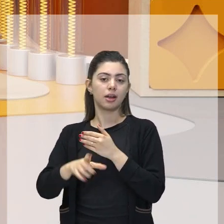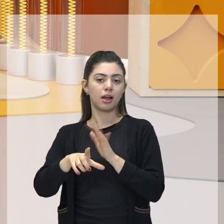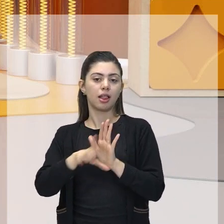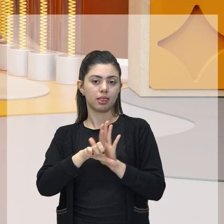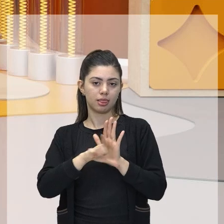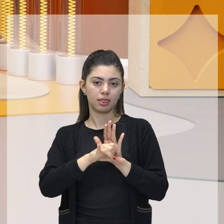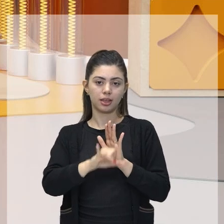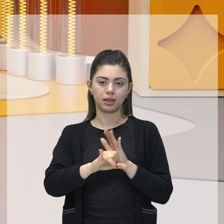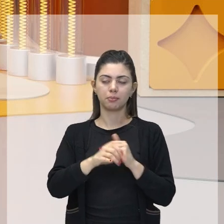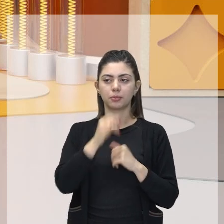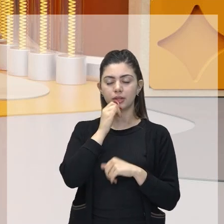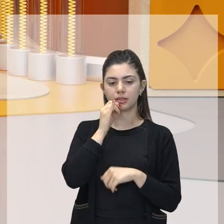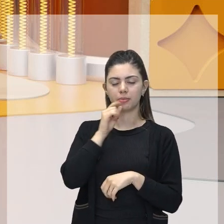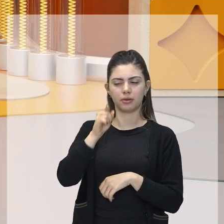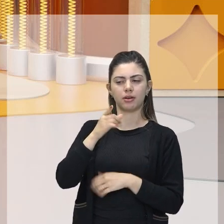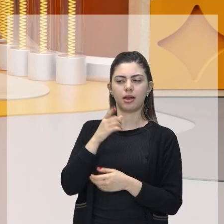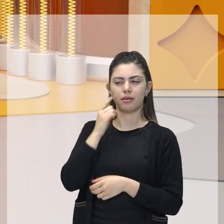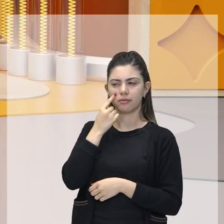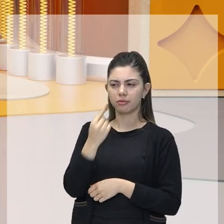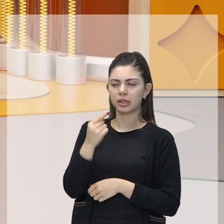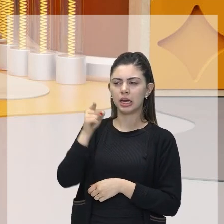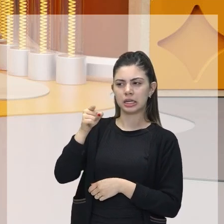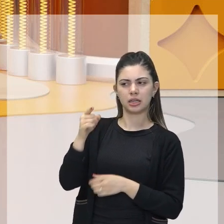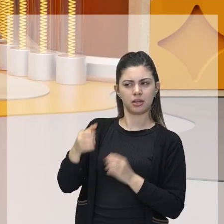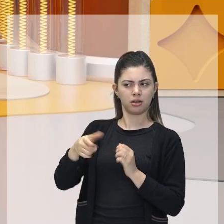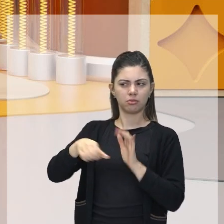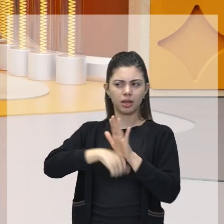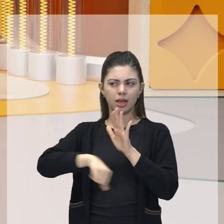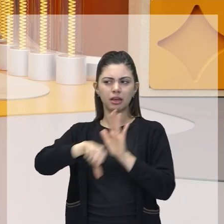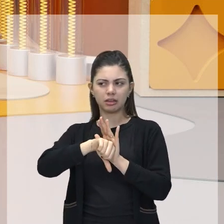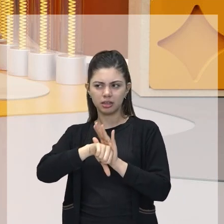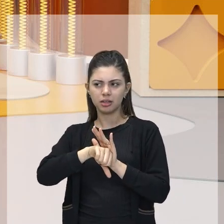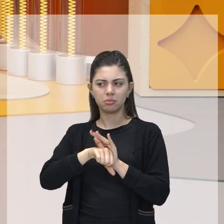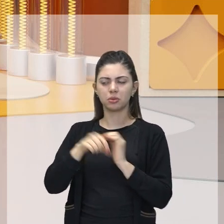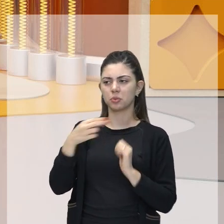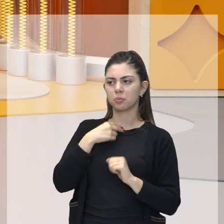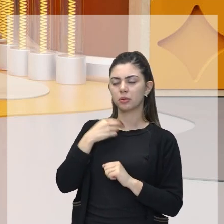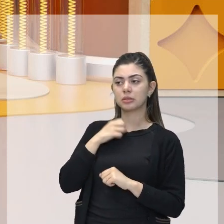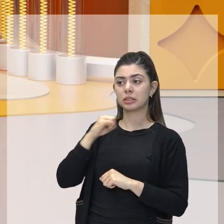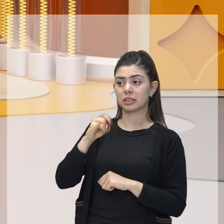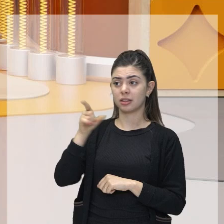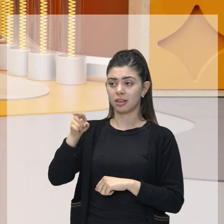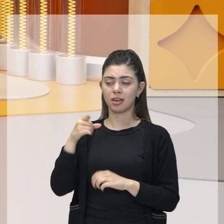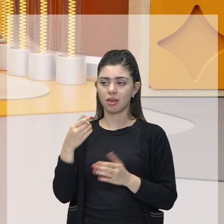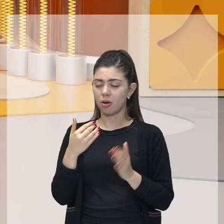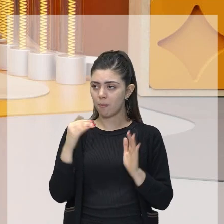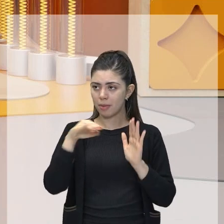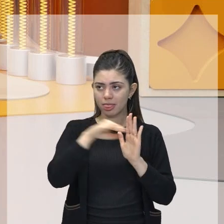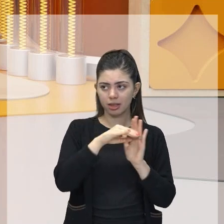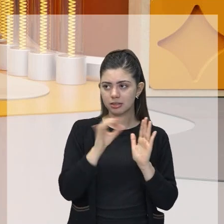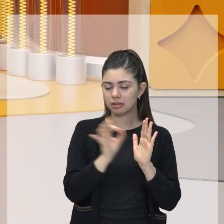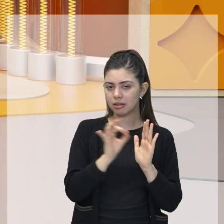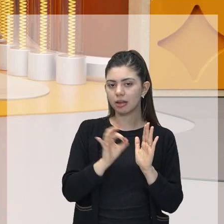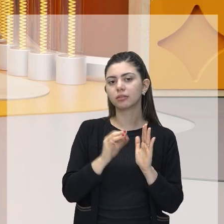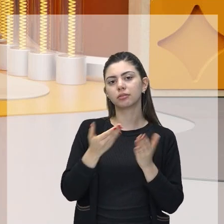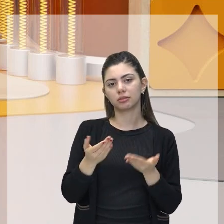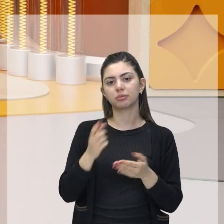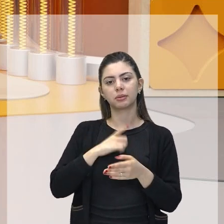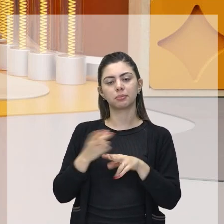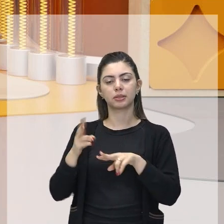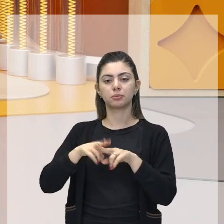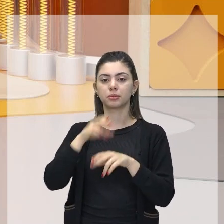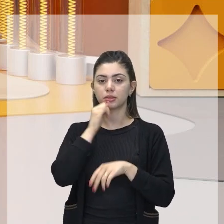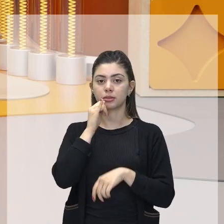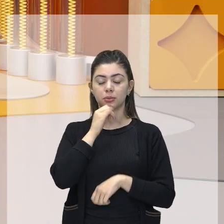não, isso aí é crime, não pode fazer, né? Se desobedecer, vai estar. São as pessoas que definem, né? Se o presidente da República quiser fazer alguma coisa